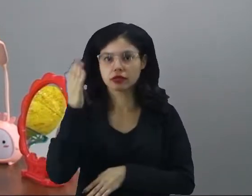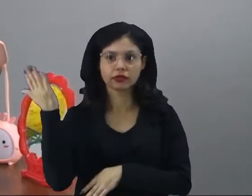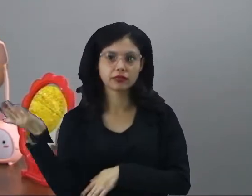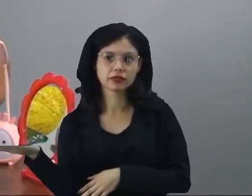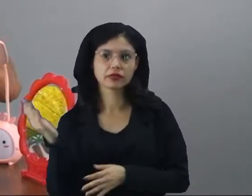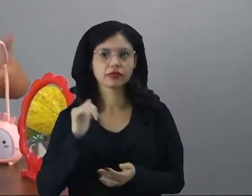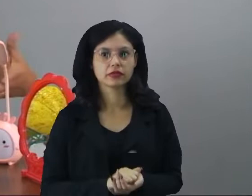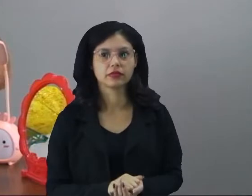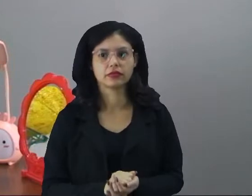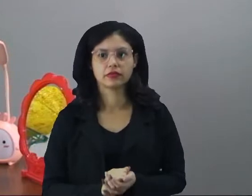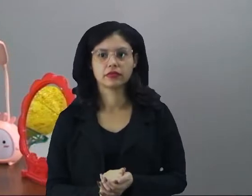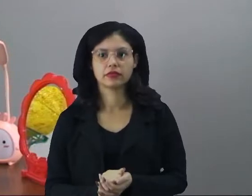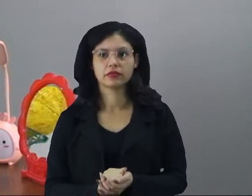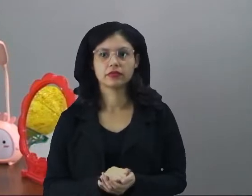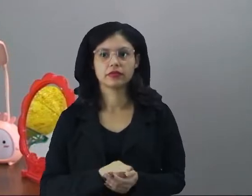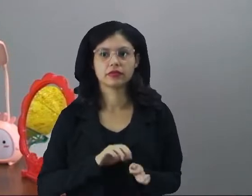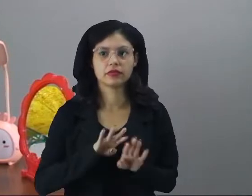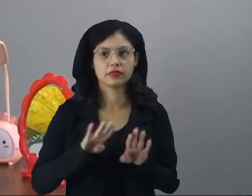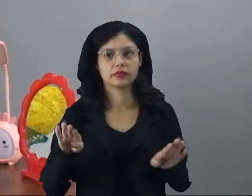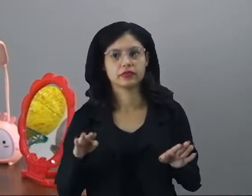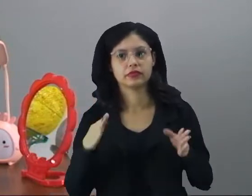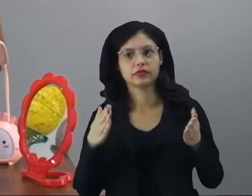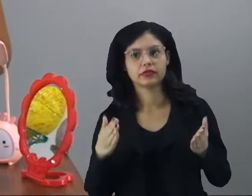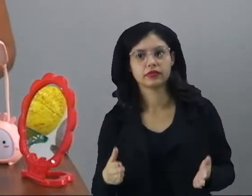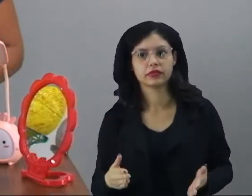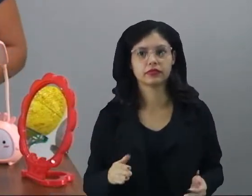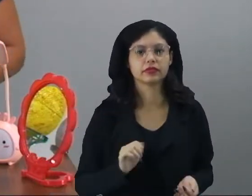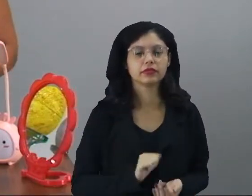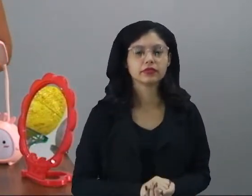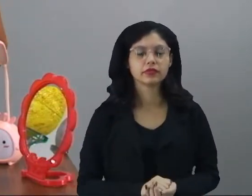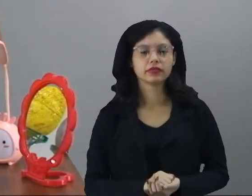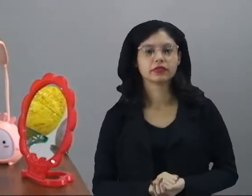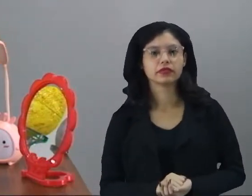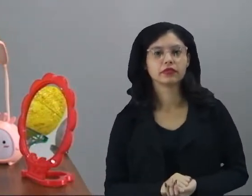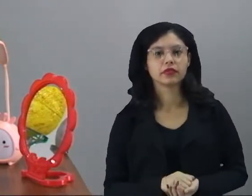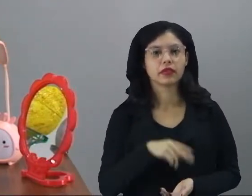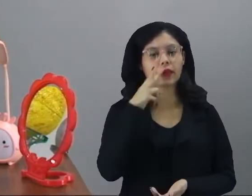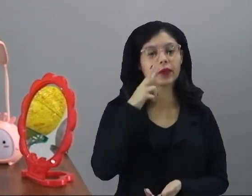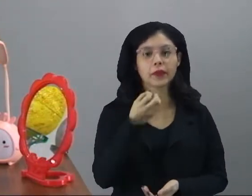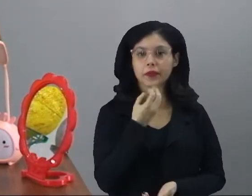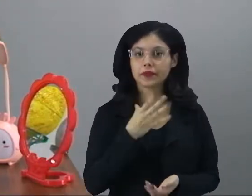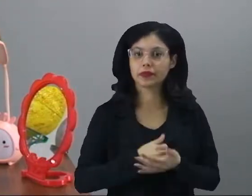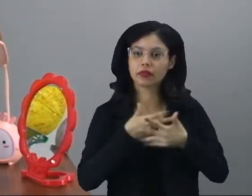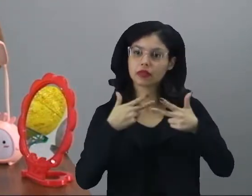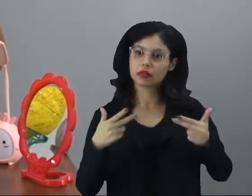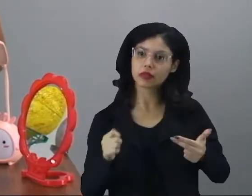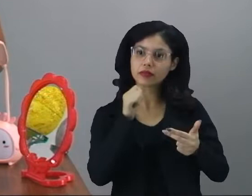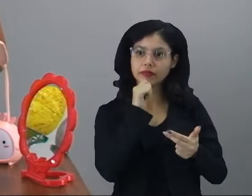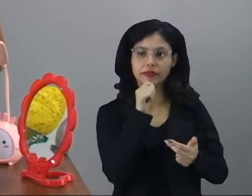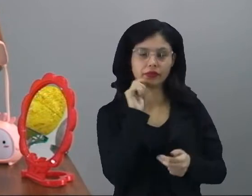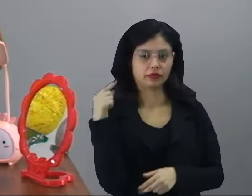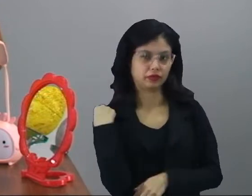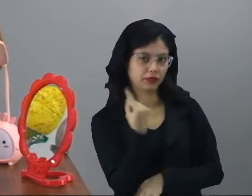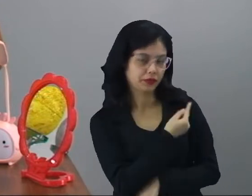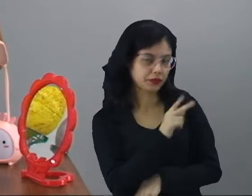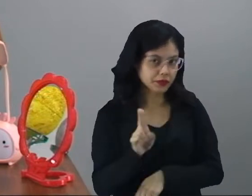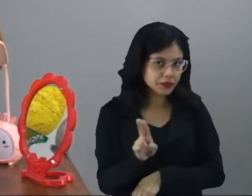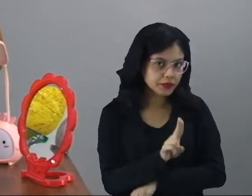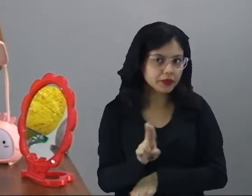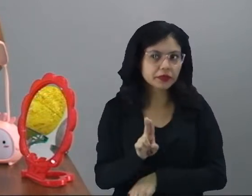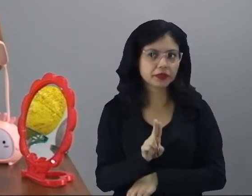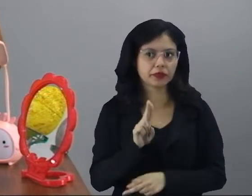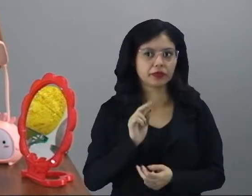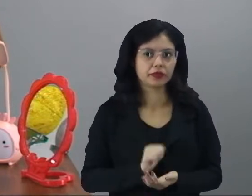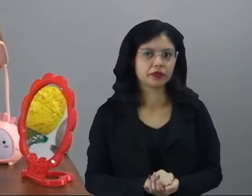que estão aqui sobre a minha mesa. Veja bem, um objeto que nós chamamos de